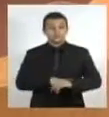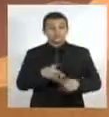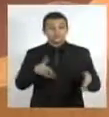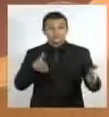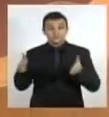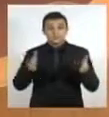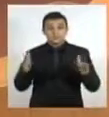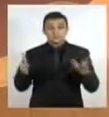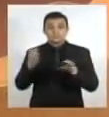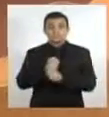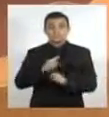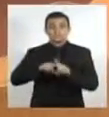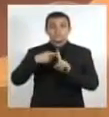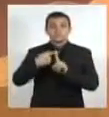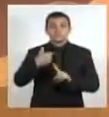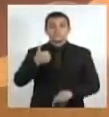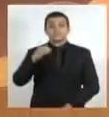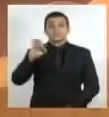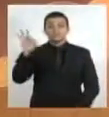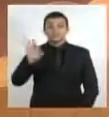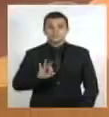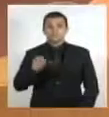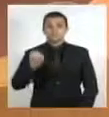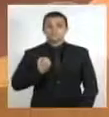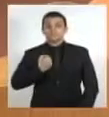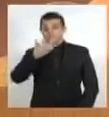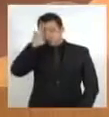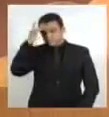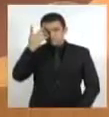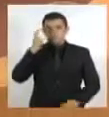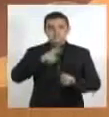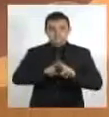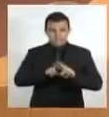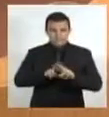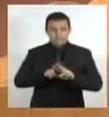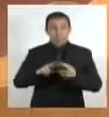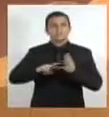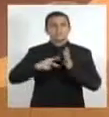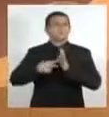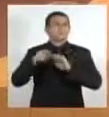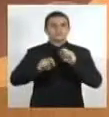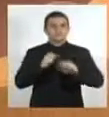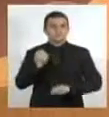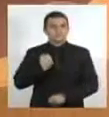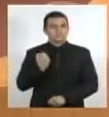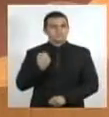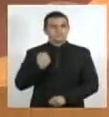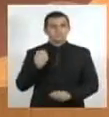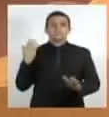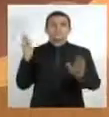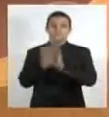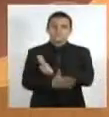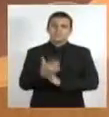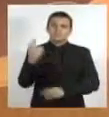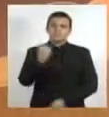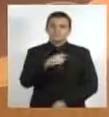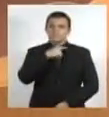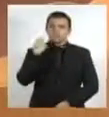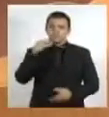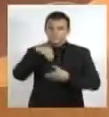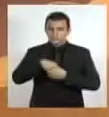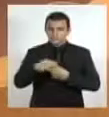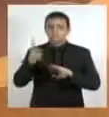um acréscimo de 10% no número de prisões. Ou seja, mesmo assim, os números de fugas e de morte em presídios têm